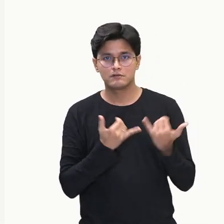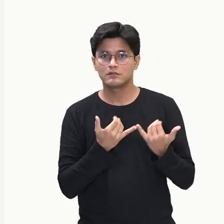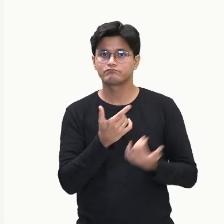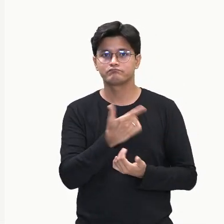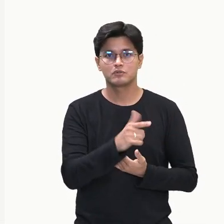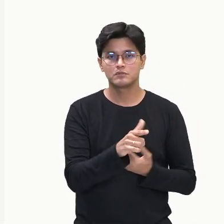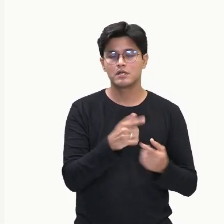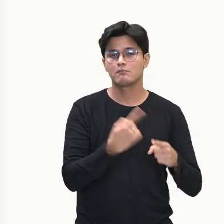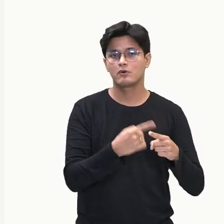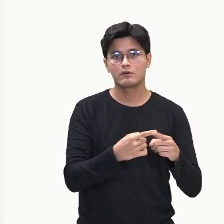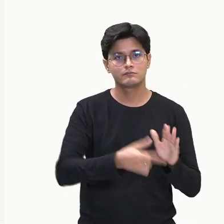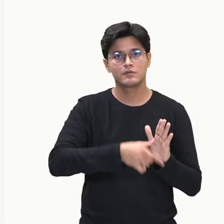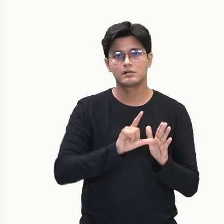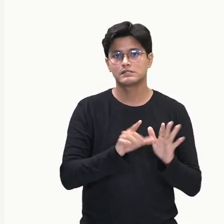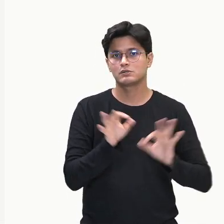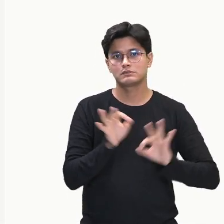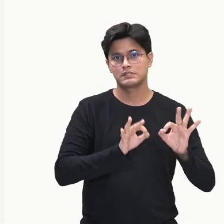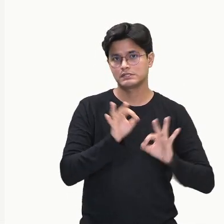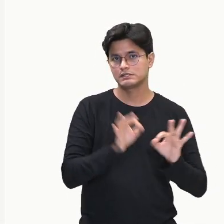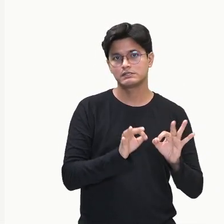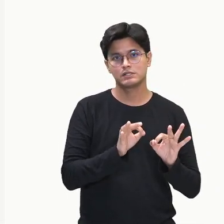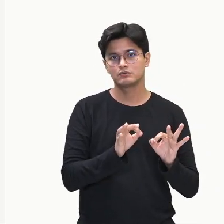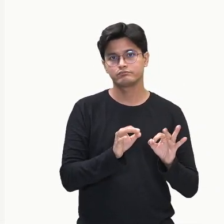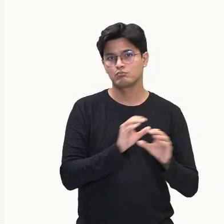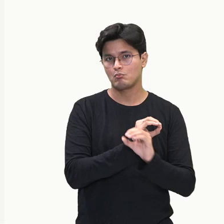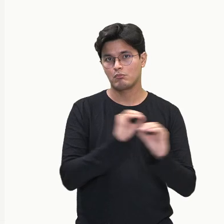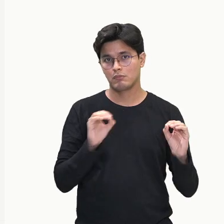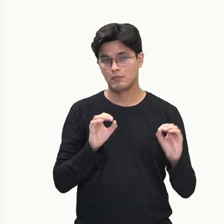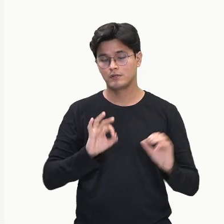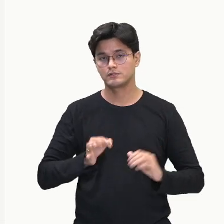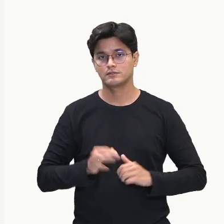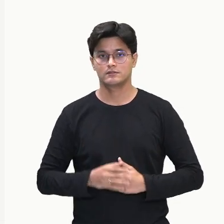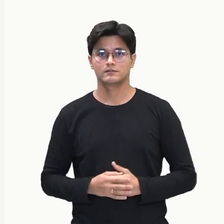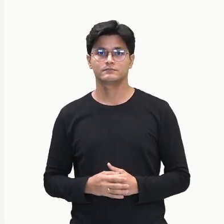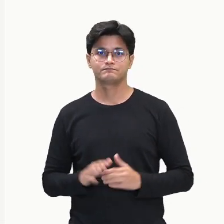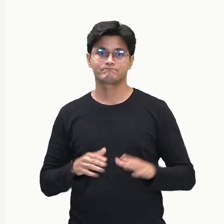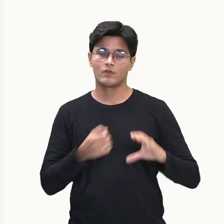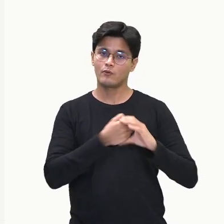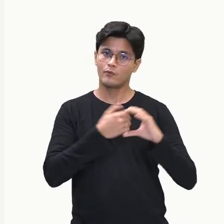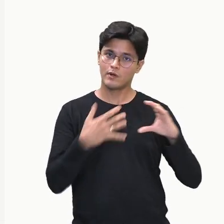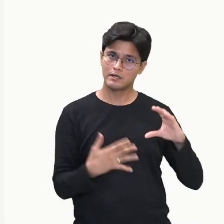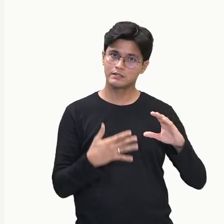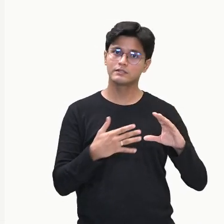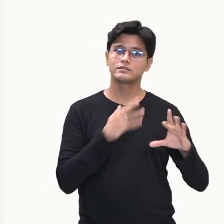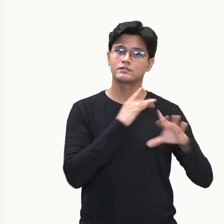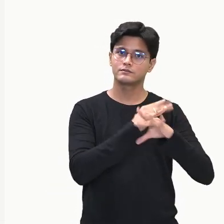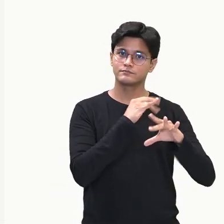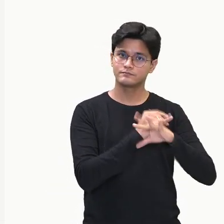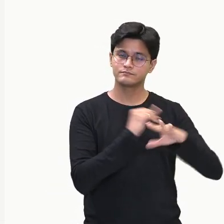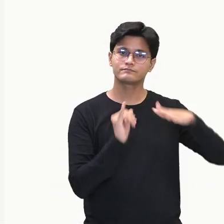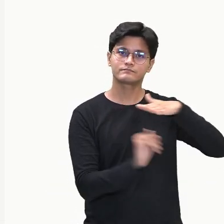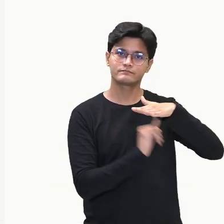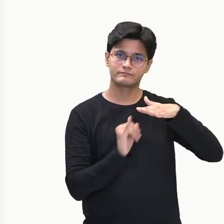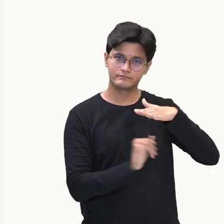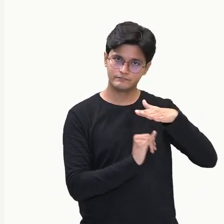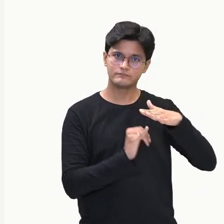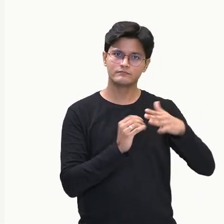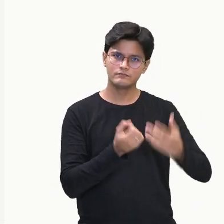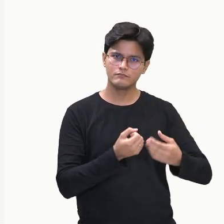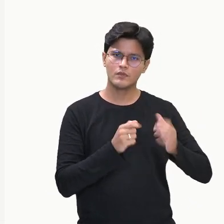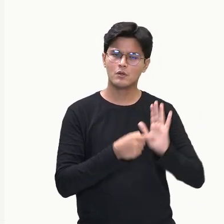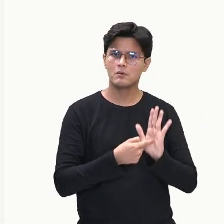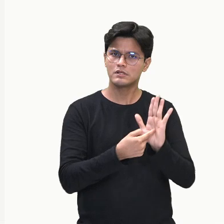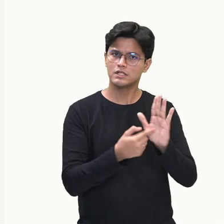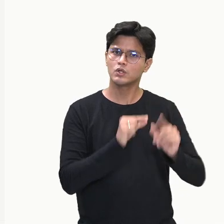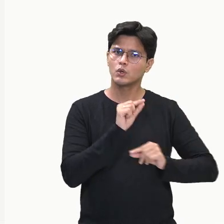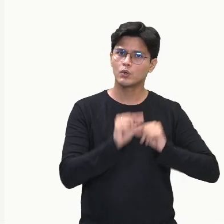e de recreação. Essas características da cidade informal refletem a marginalização e a exclusão social,